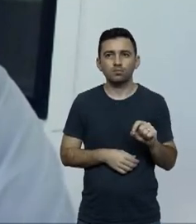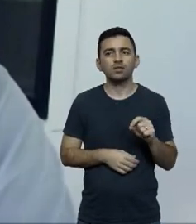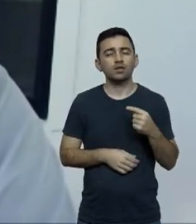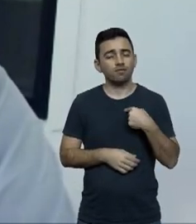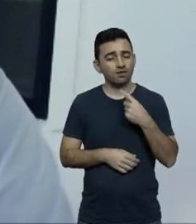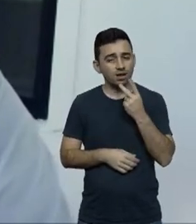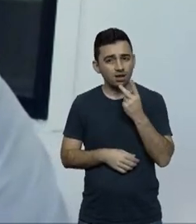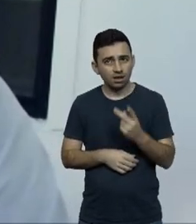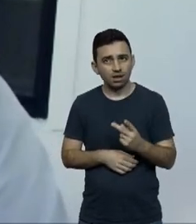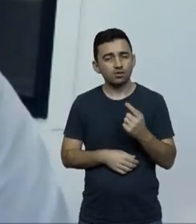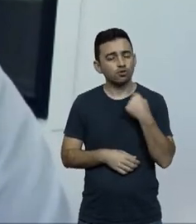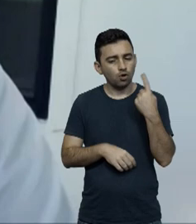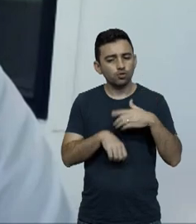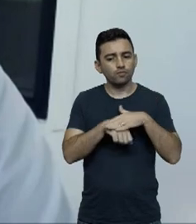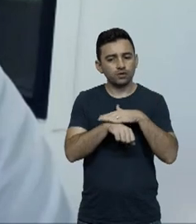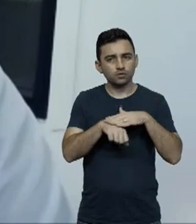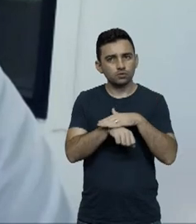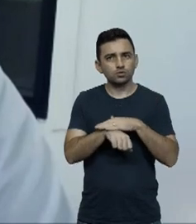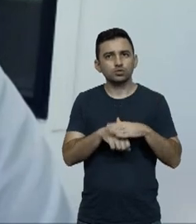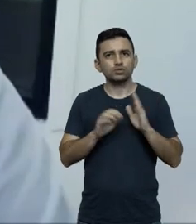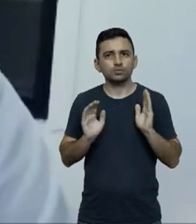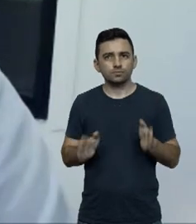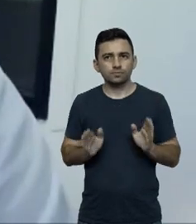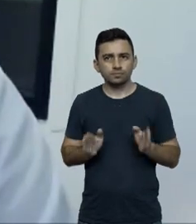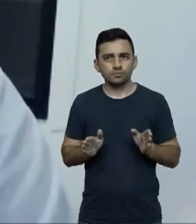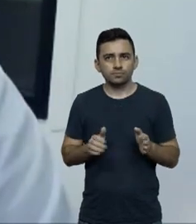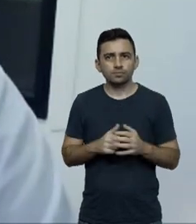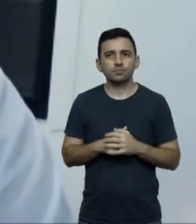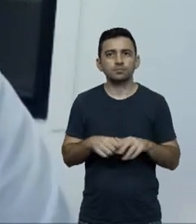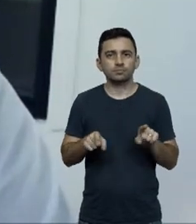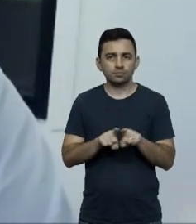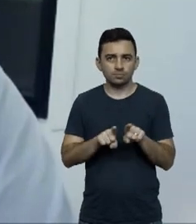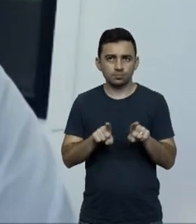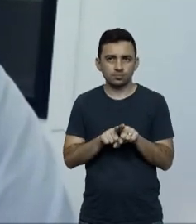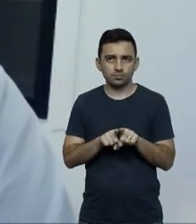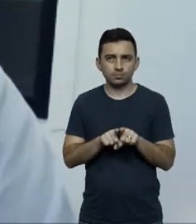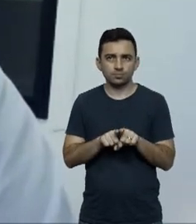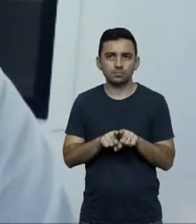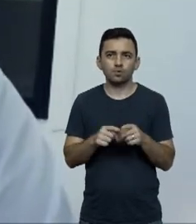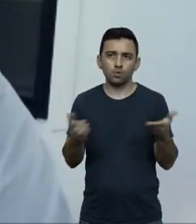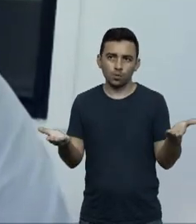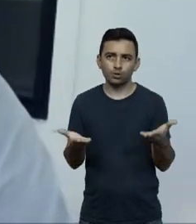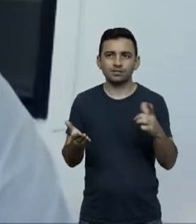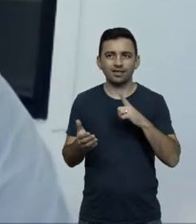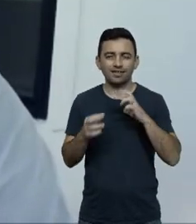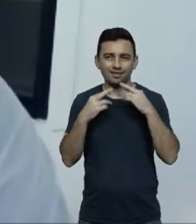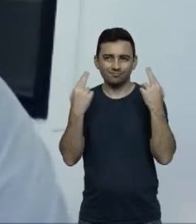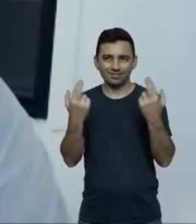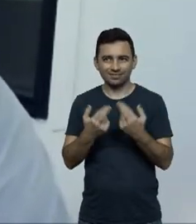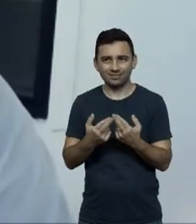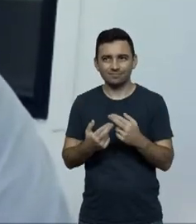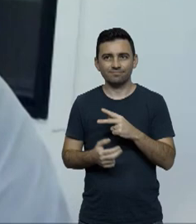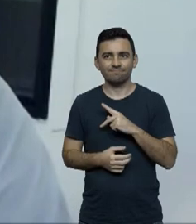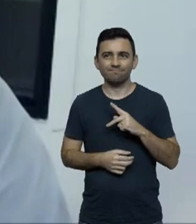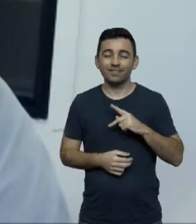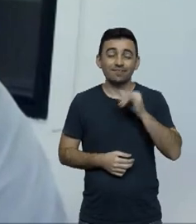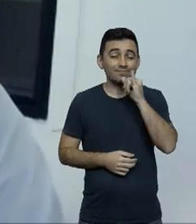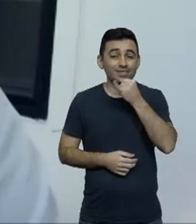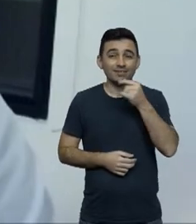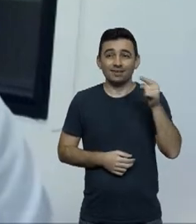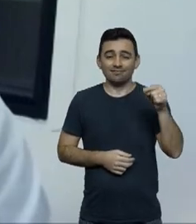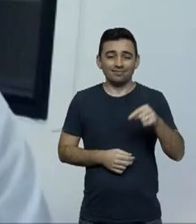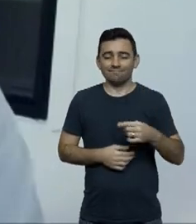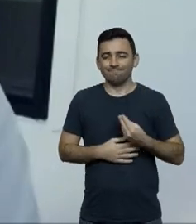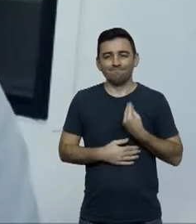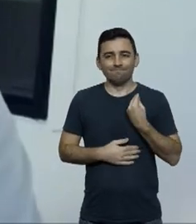sioneia ele a nossa conversa é inclusive e diz que o experiência essa audiência né ele infelizmente ele não poderia